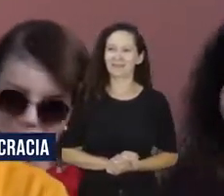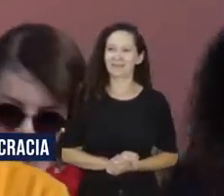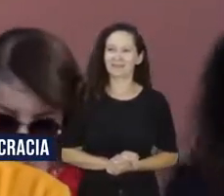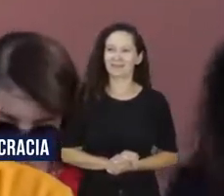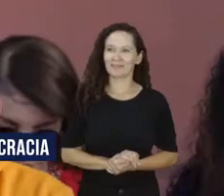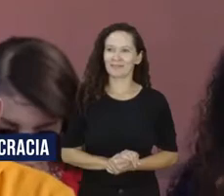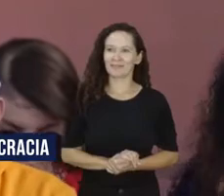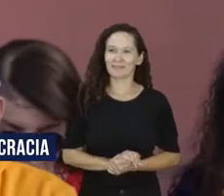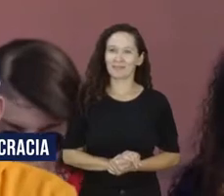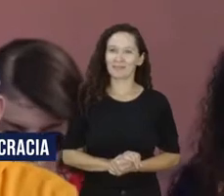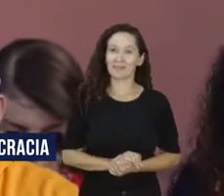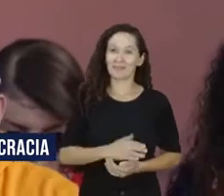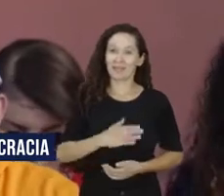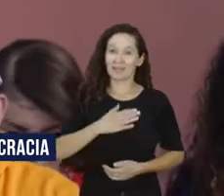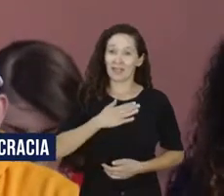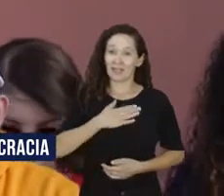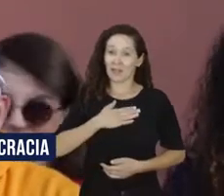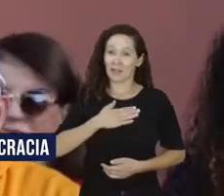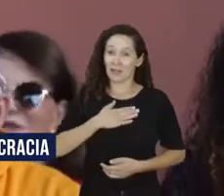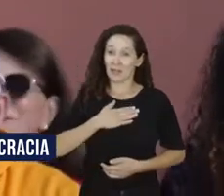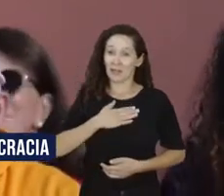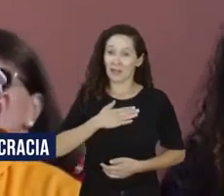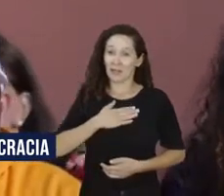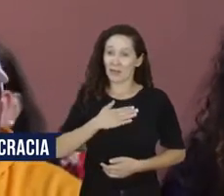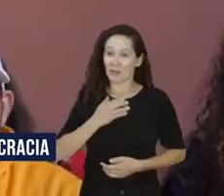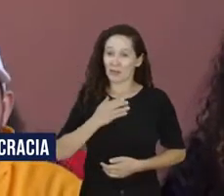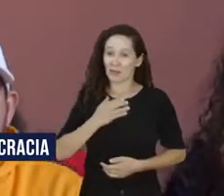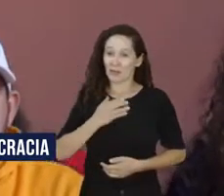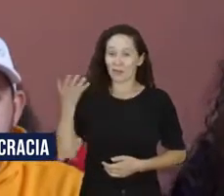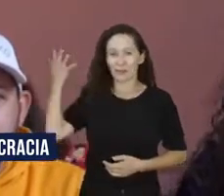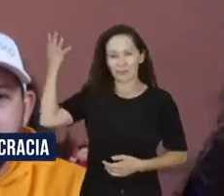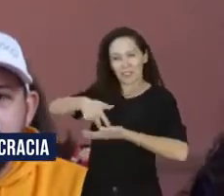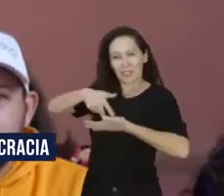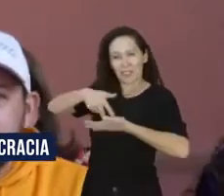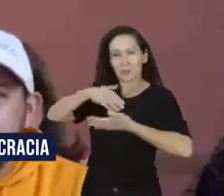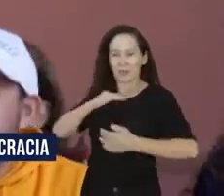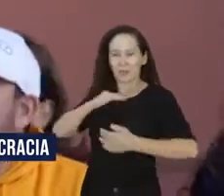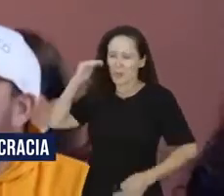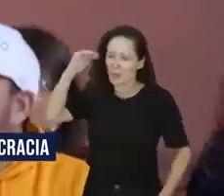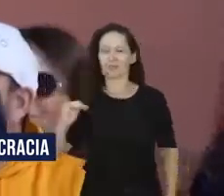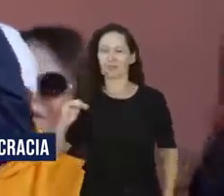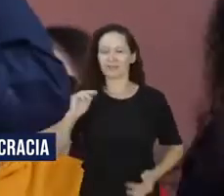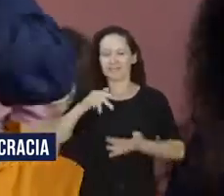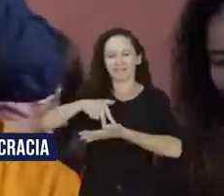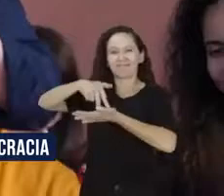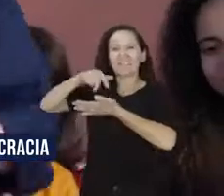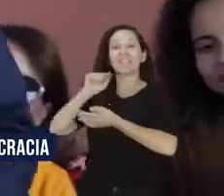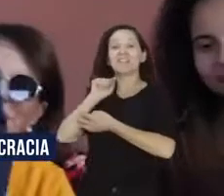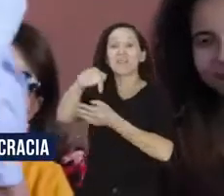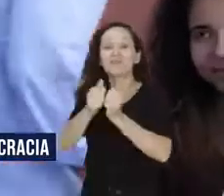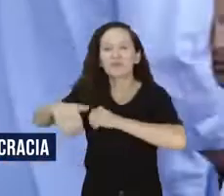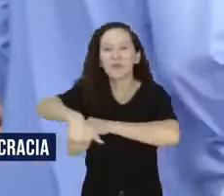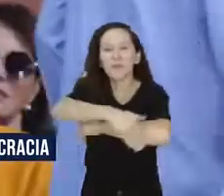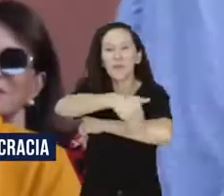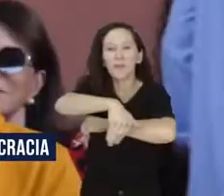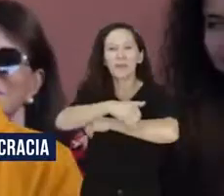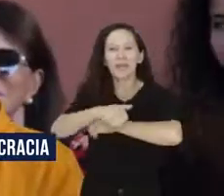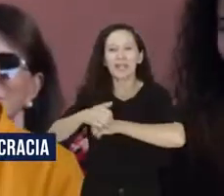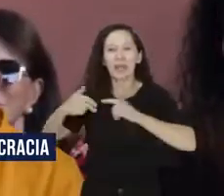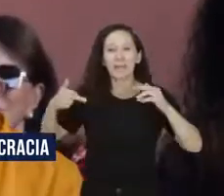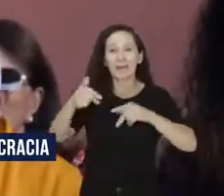Eu vou falar daqui porque eu sou baixinho. Se eu ficar lá embaixo, os que estão atrás não vão me ver.